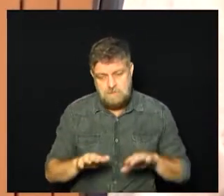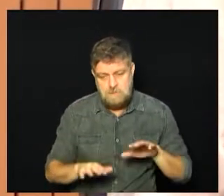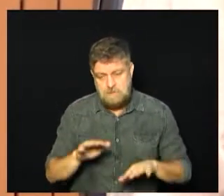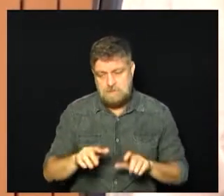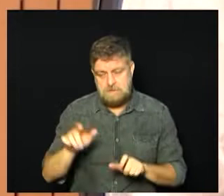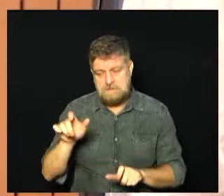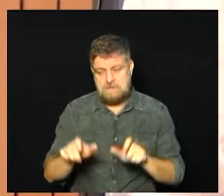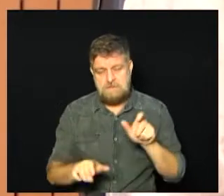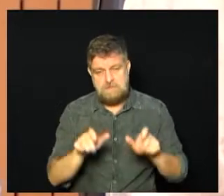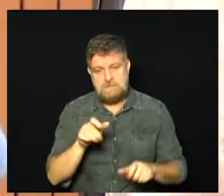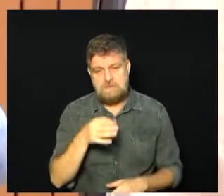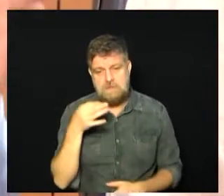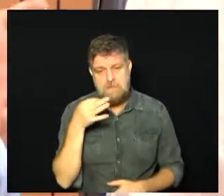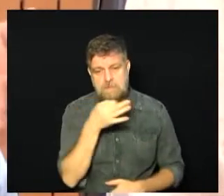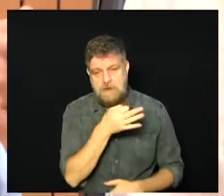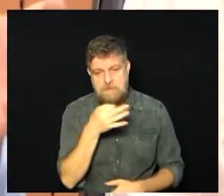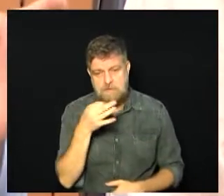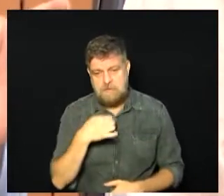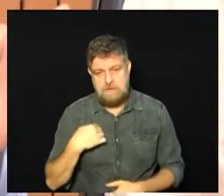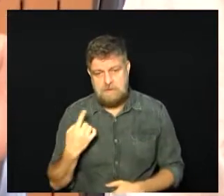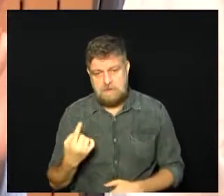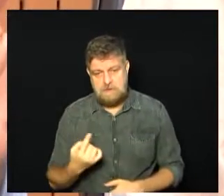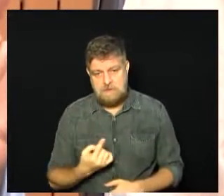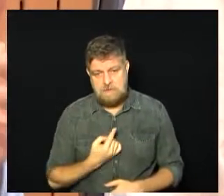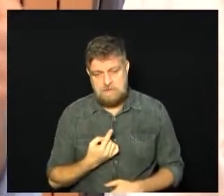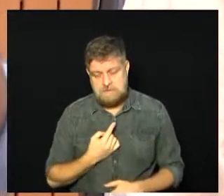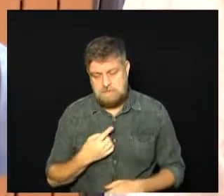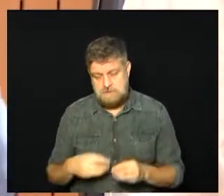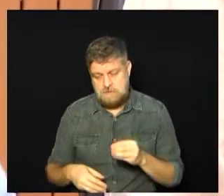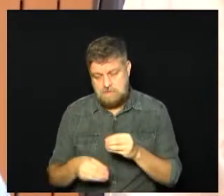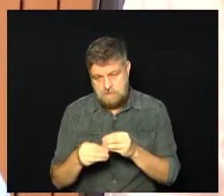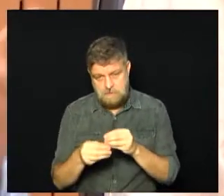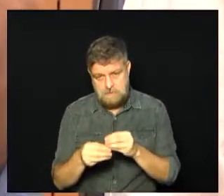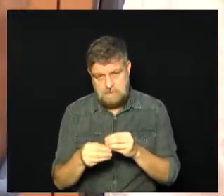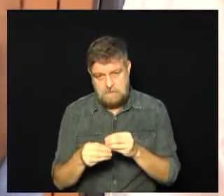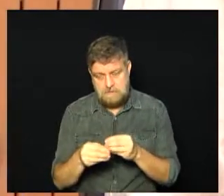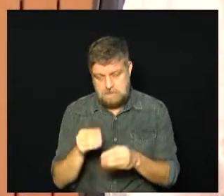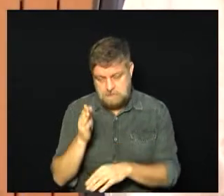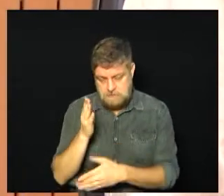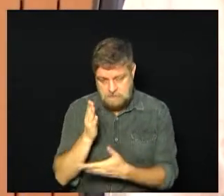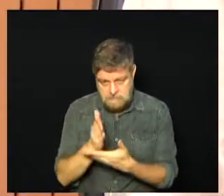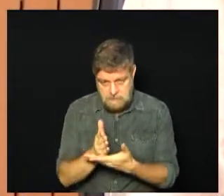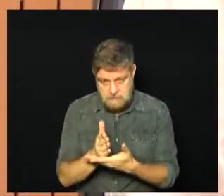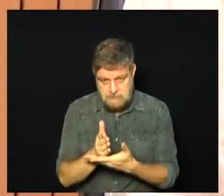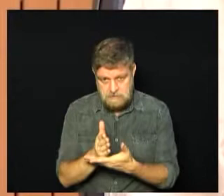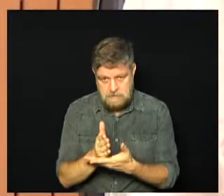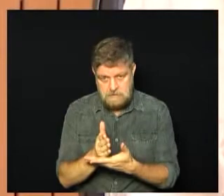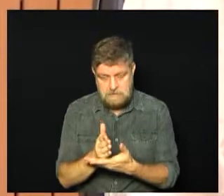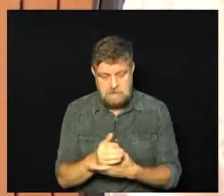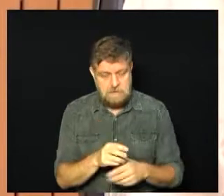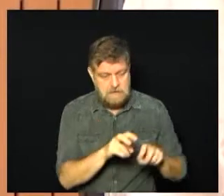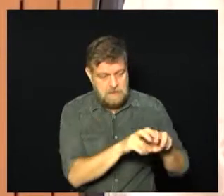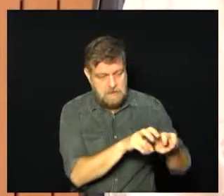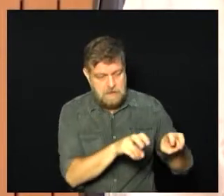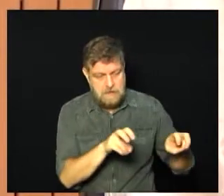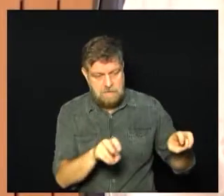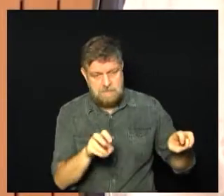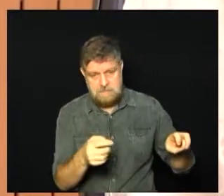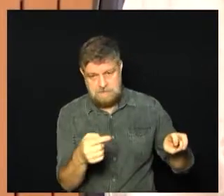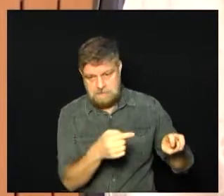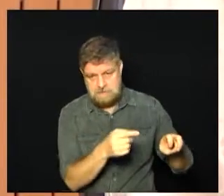manifestação, questionamentos, a gente, em bloco, se tiver questionamentos, a gente interrompe, devolve para a mesa para fazer